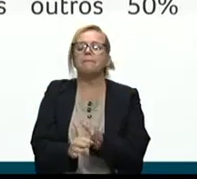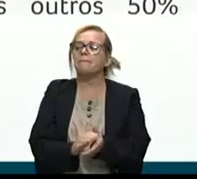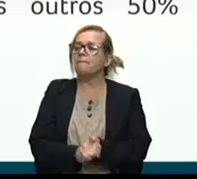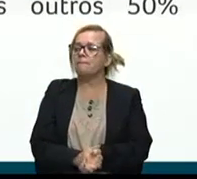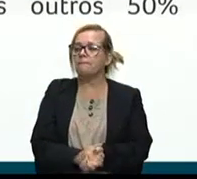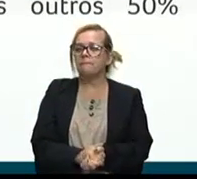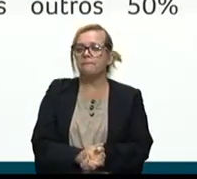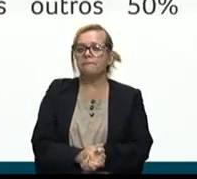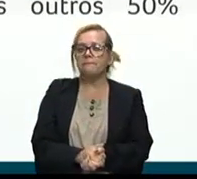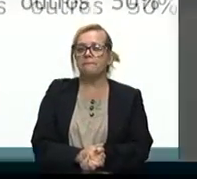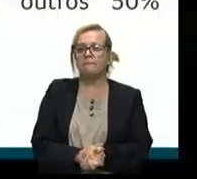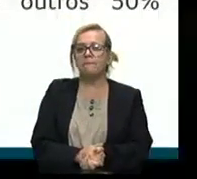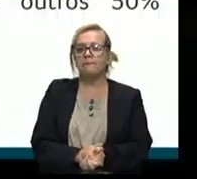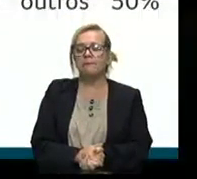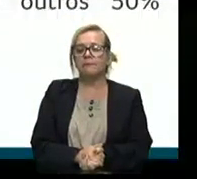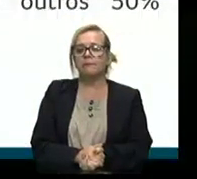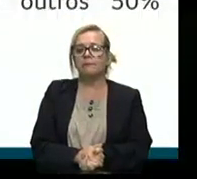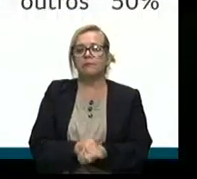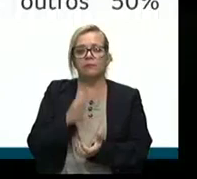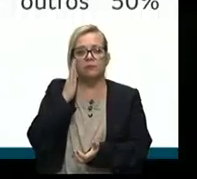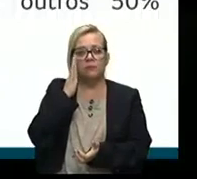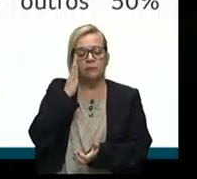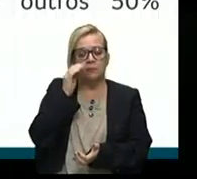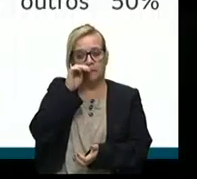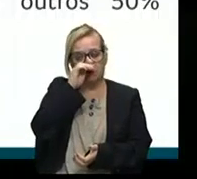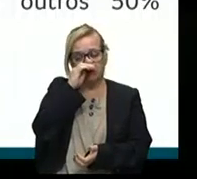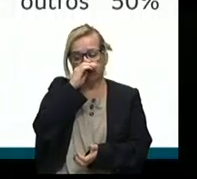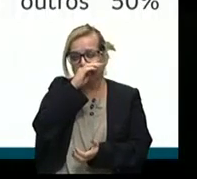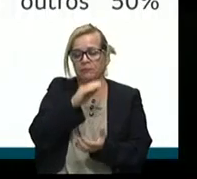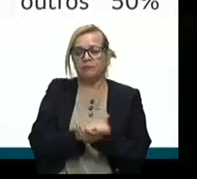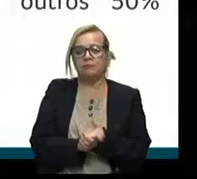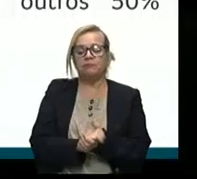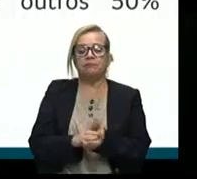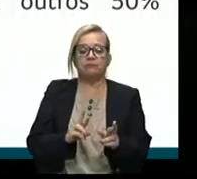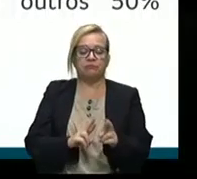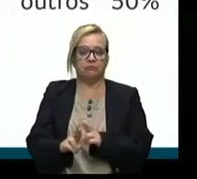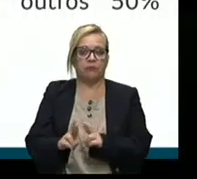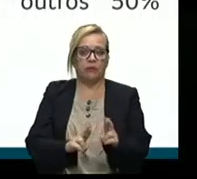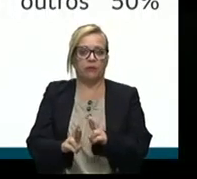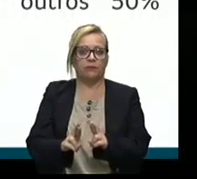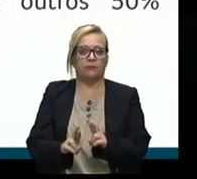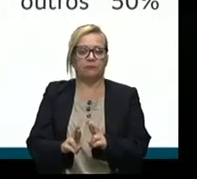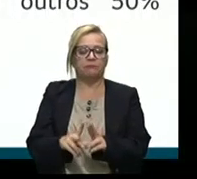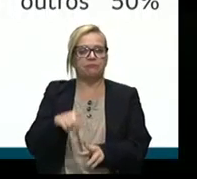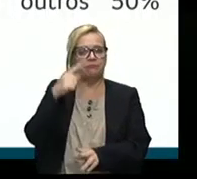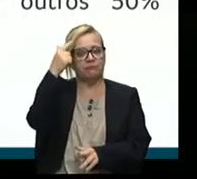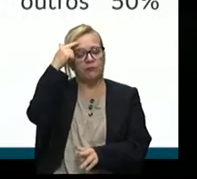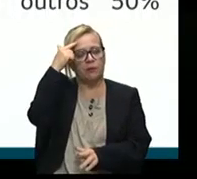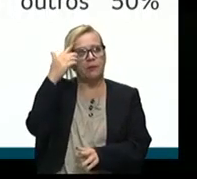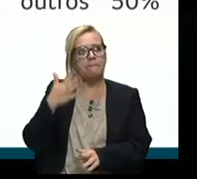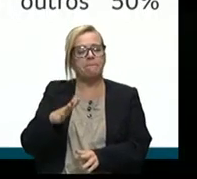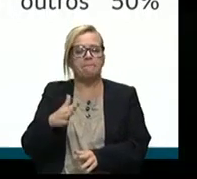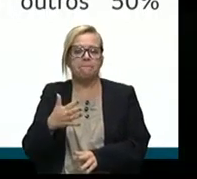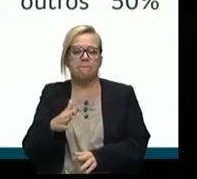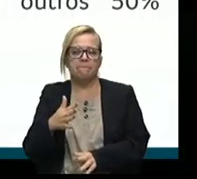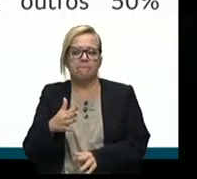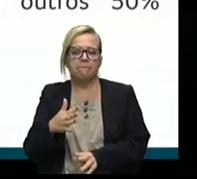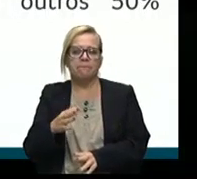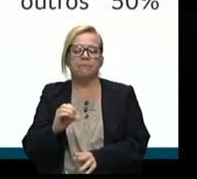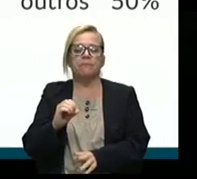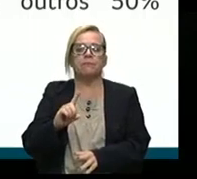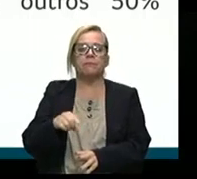problema. O coeficiente de correlação dessas variáveis foi estimado em aproximadamente